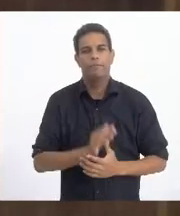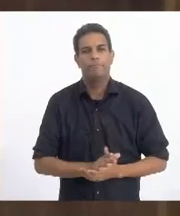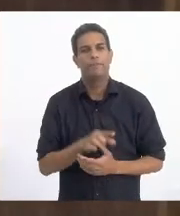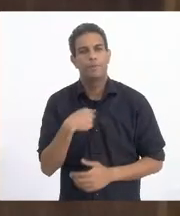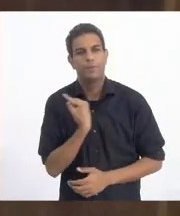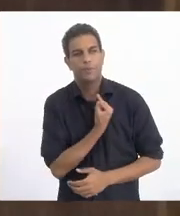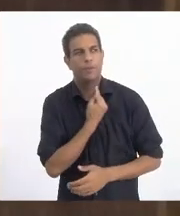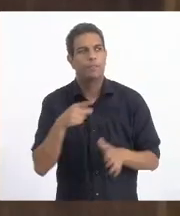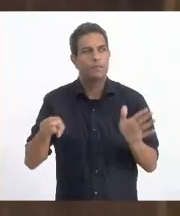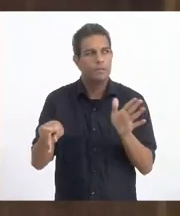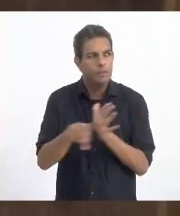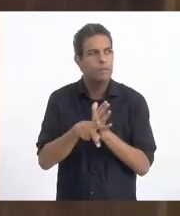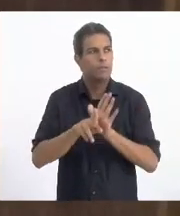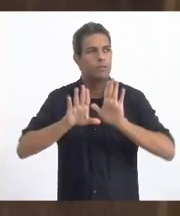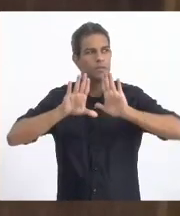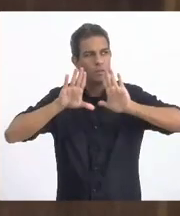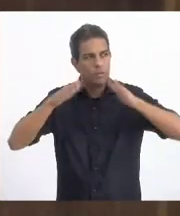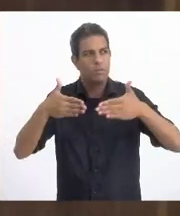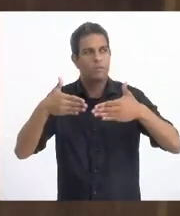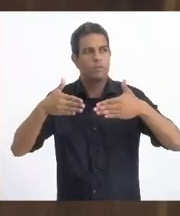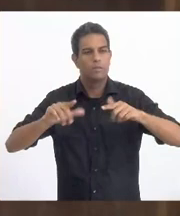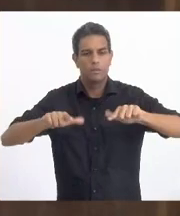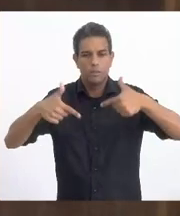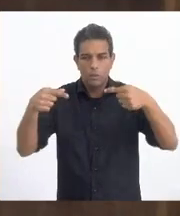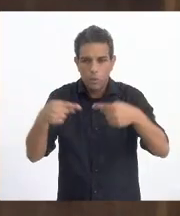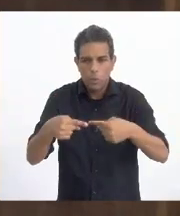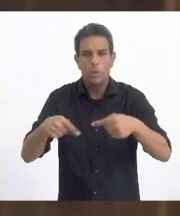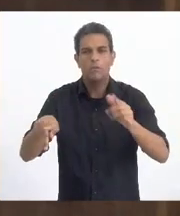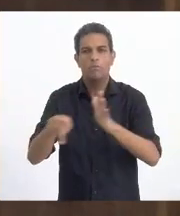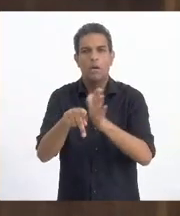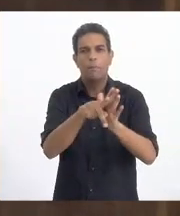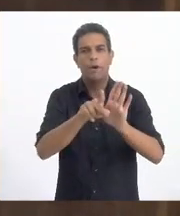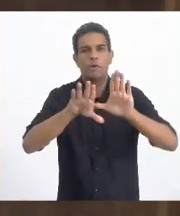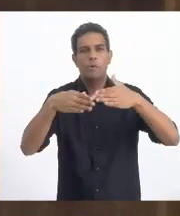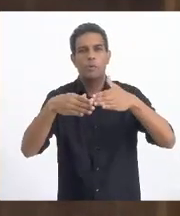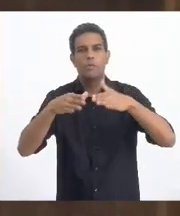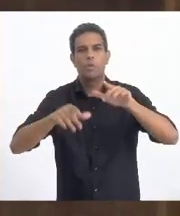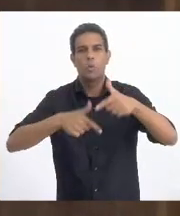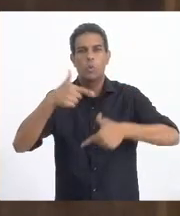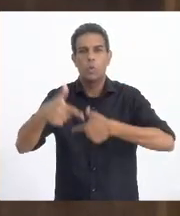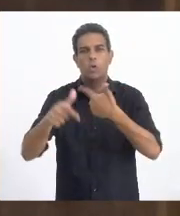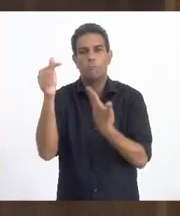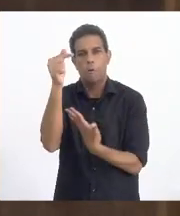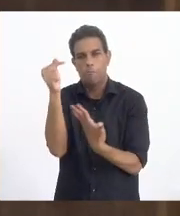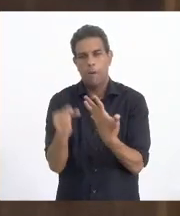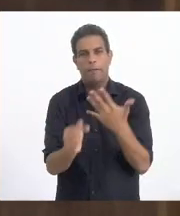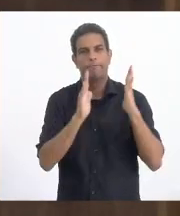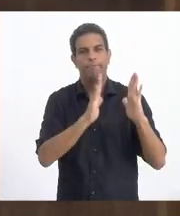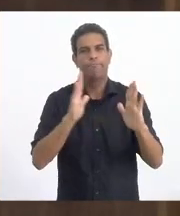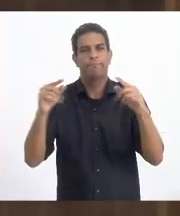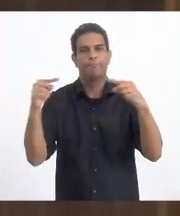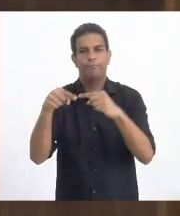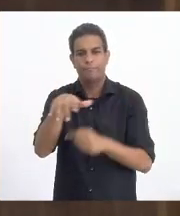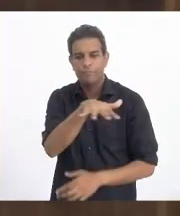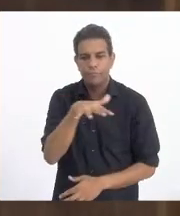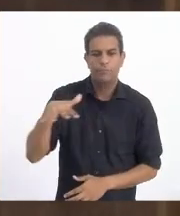nós somos combatentes na ativa e na inatividade. Nós somos policiais e somos